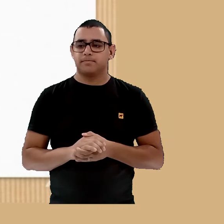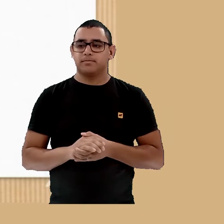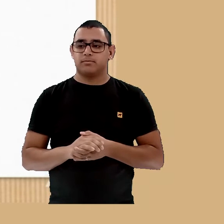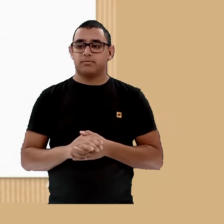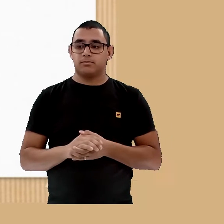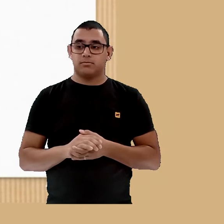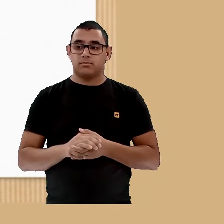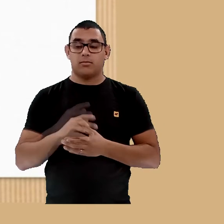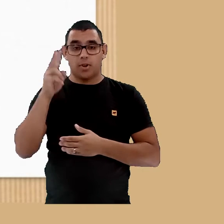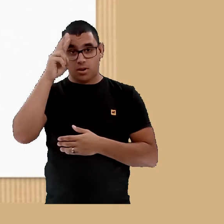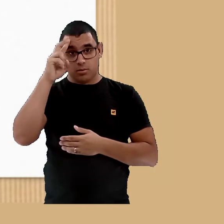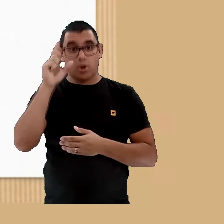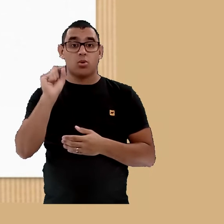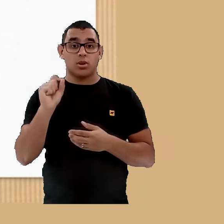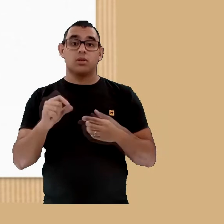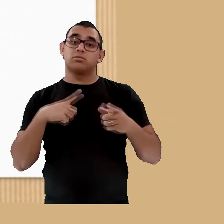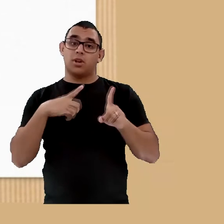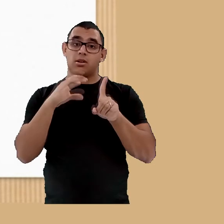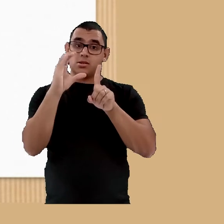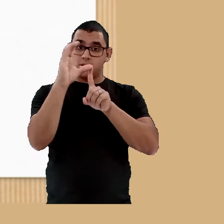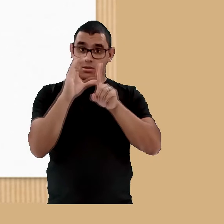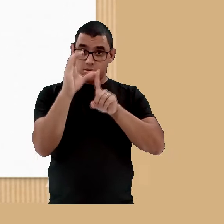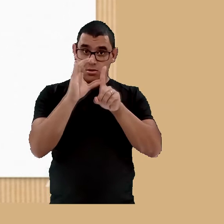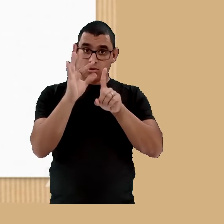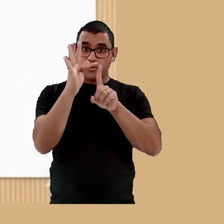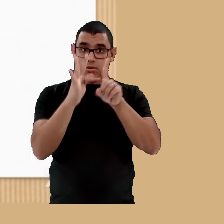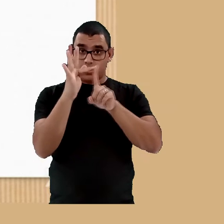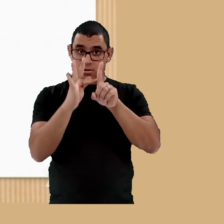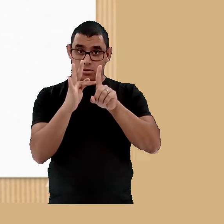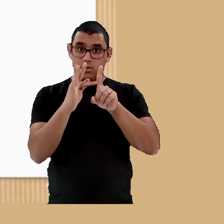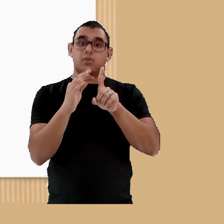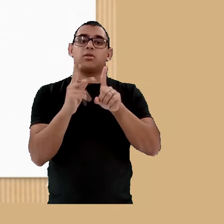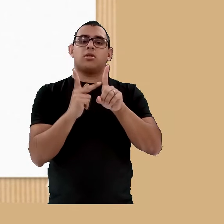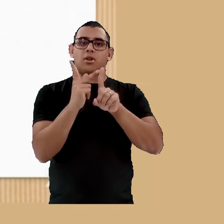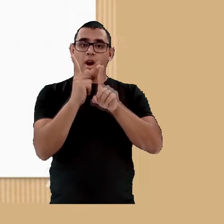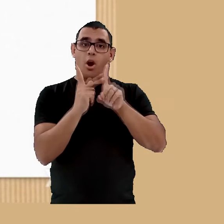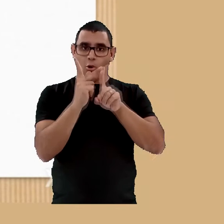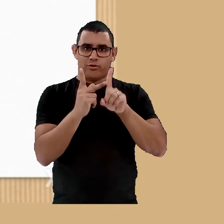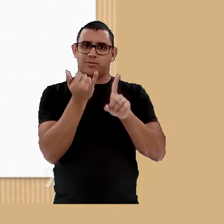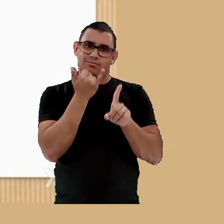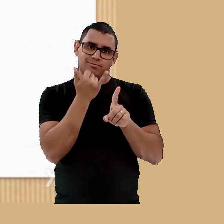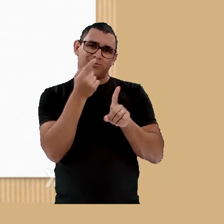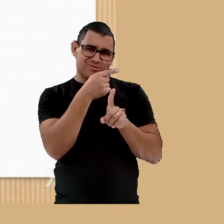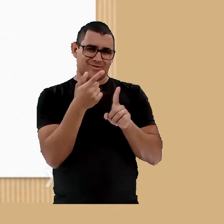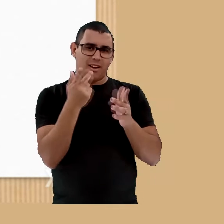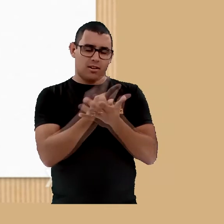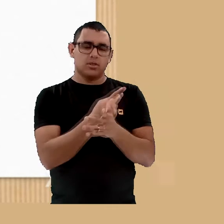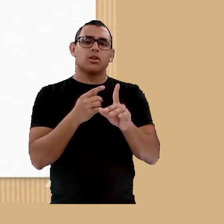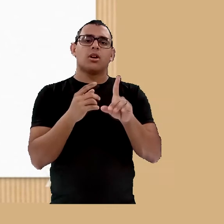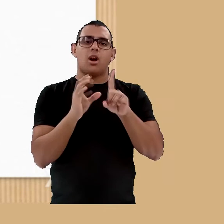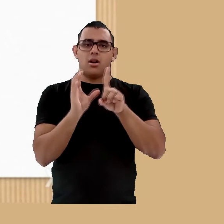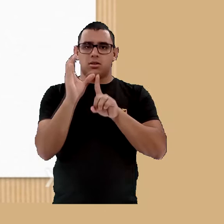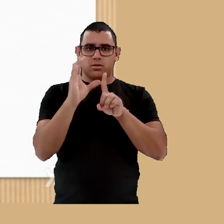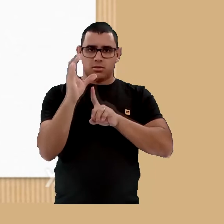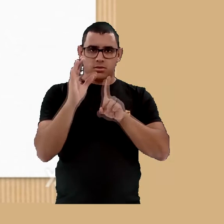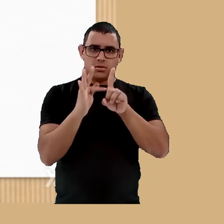Vamos trabalhar as escalas termométricas. Então, nós temos a escala Celsius, Fahrenheit e Kelvin. E nós precisamos destacar que essas escalas elas